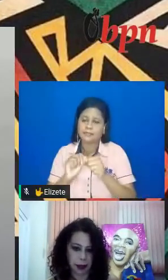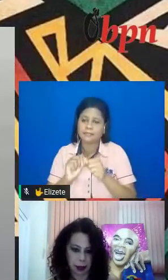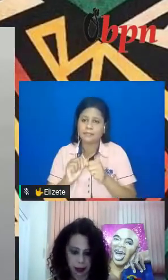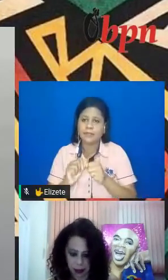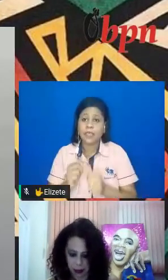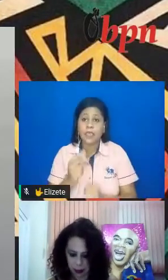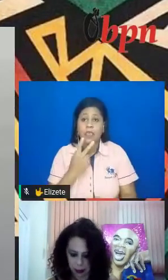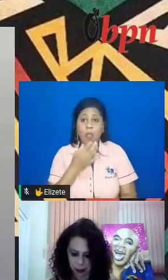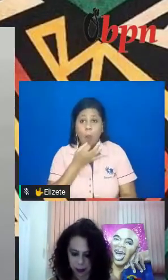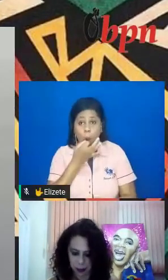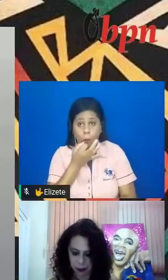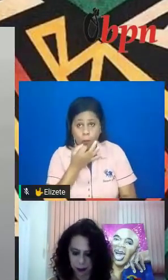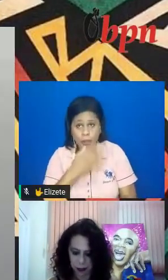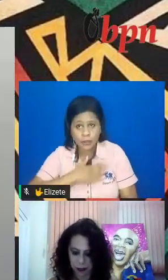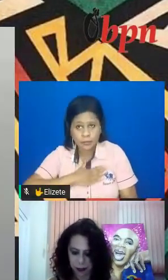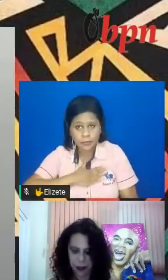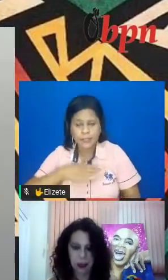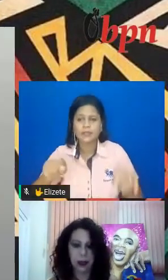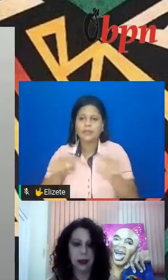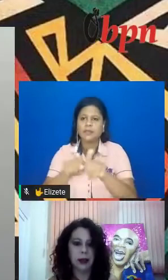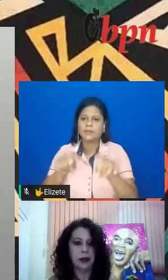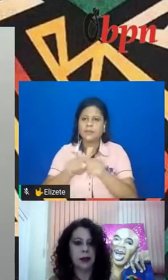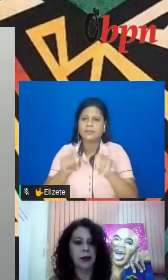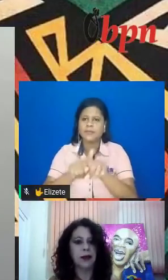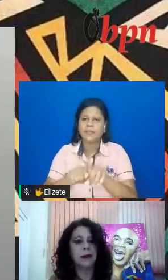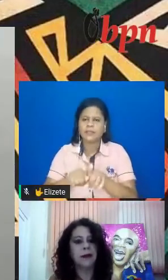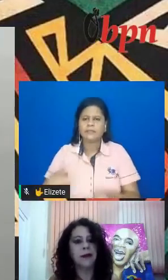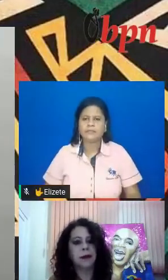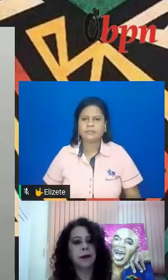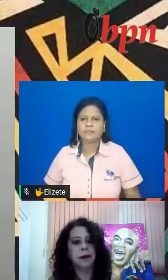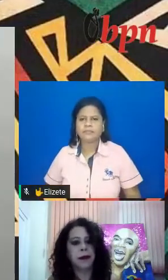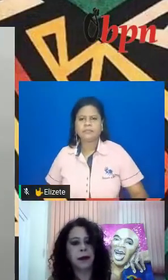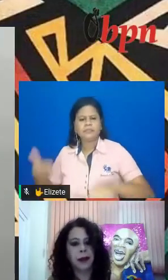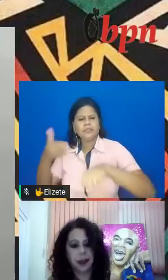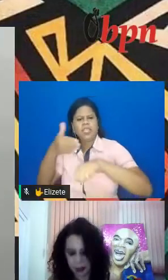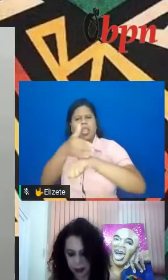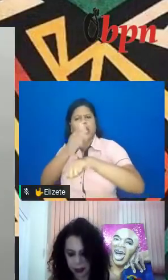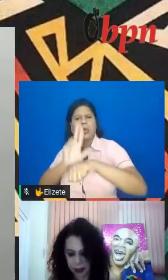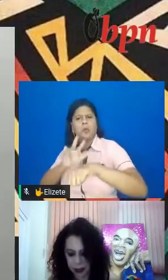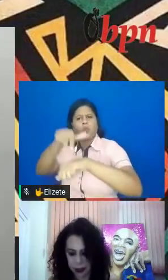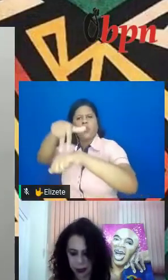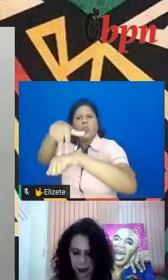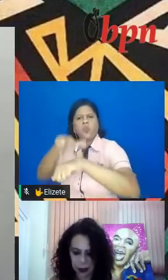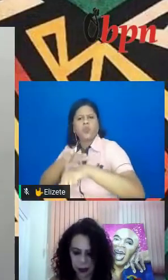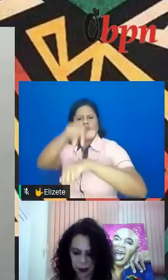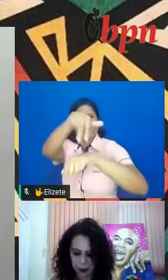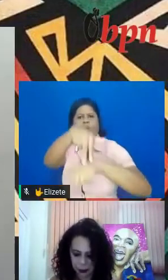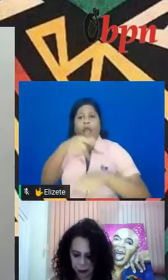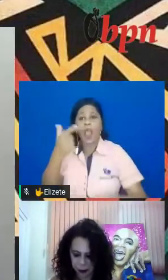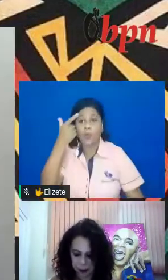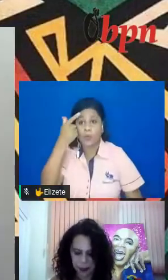também, quando você fala da nossa presença, né, nas universidades,